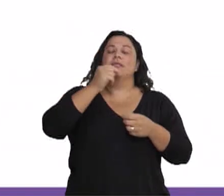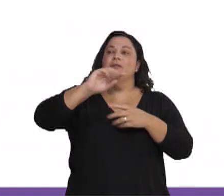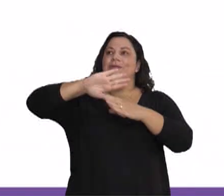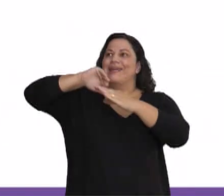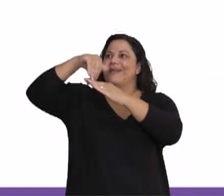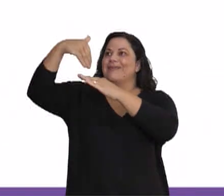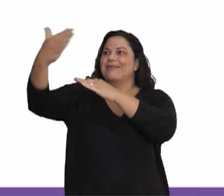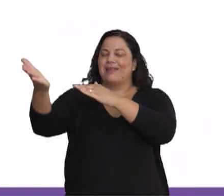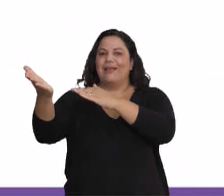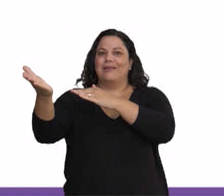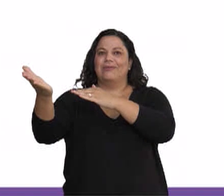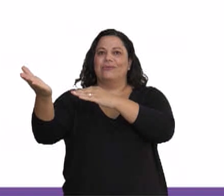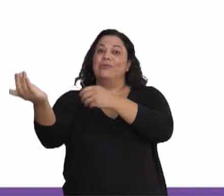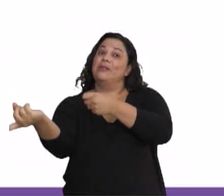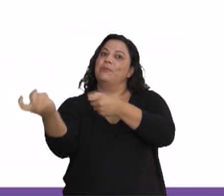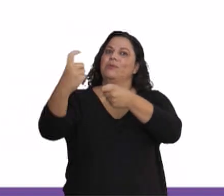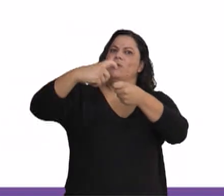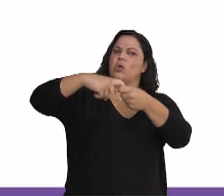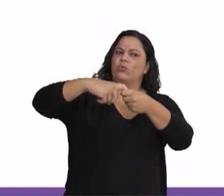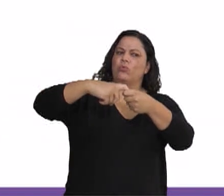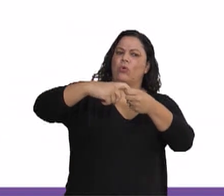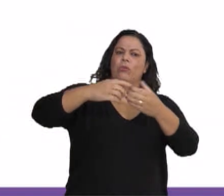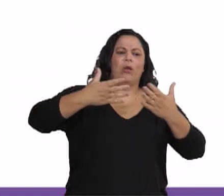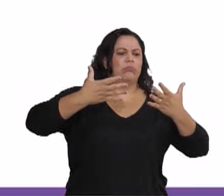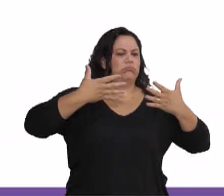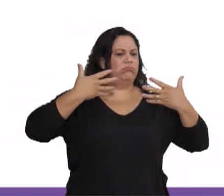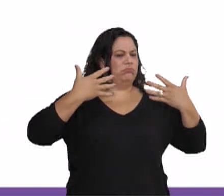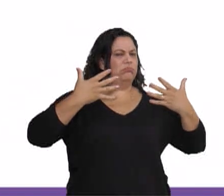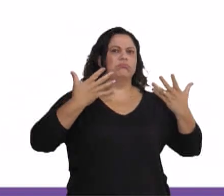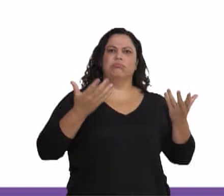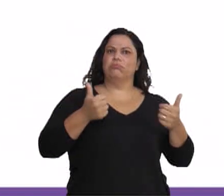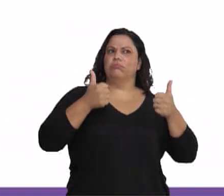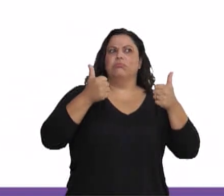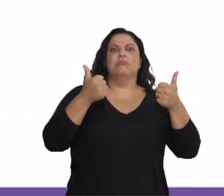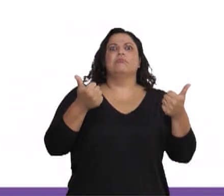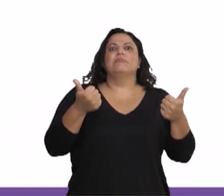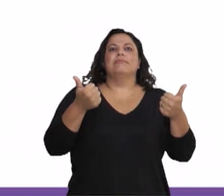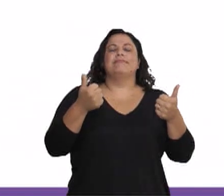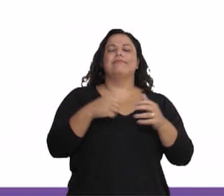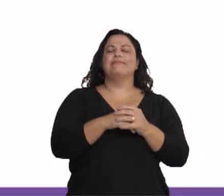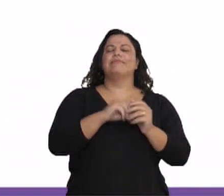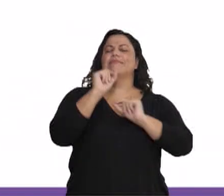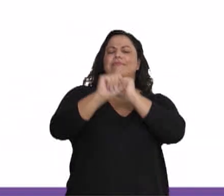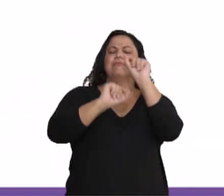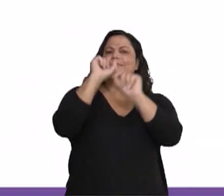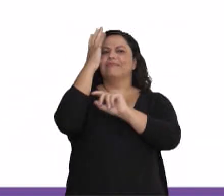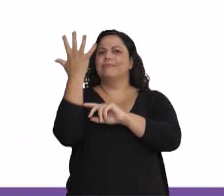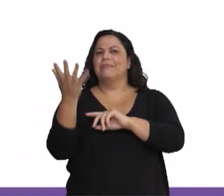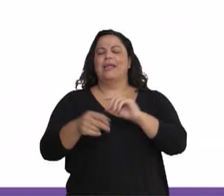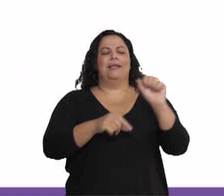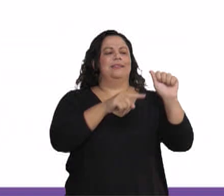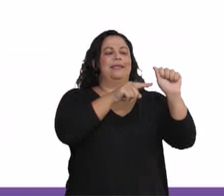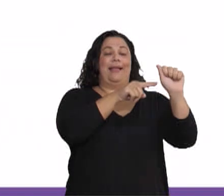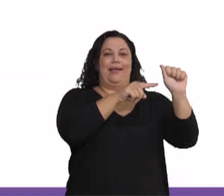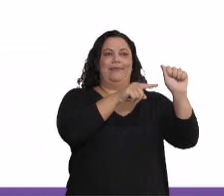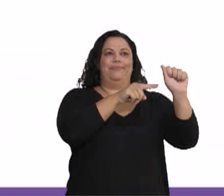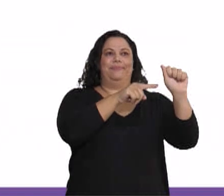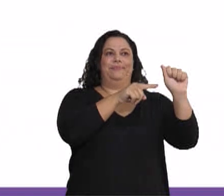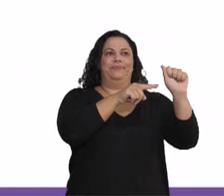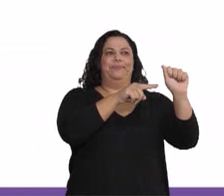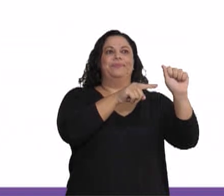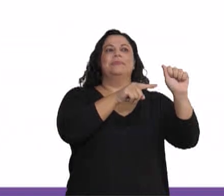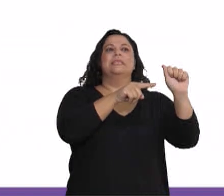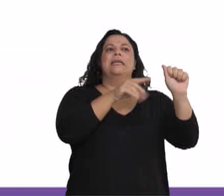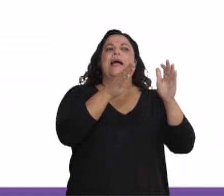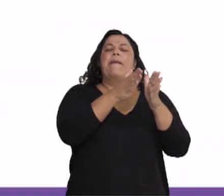fato é de que o corpo do menino ao entrar na casa, então vamos lá, letra A, passa a perder frio em uma taxa